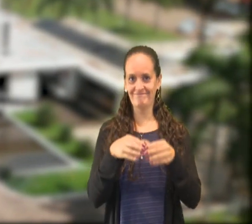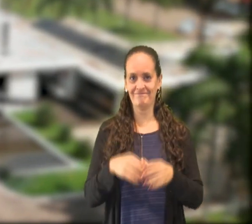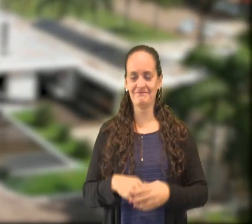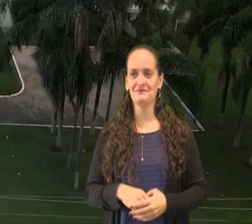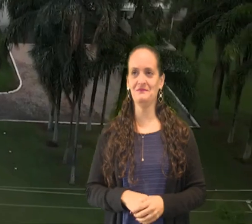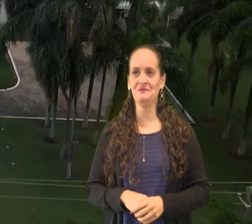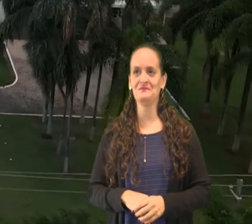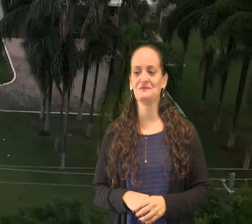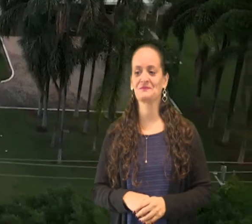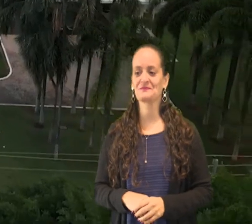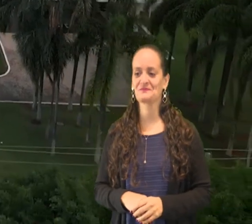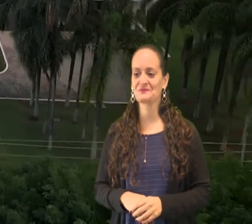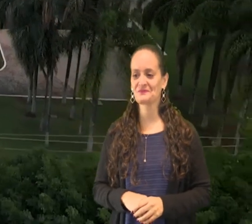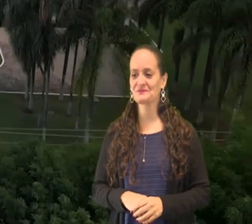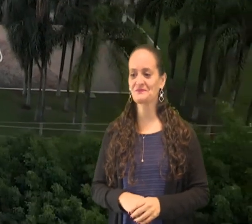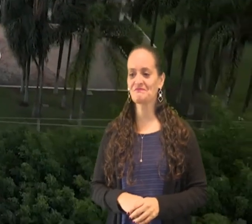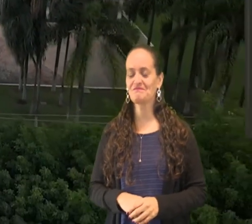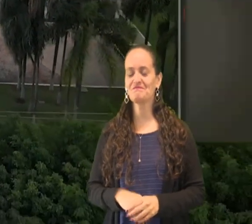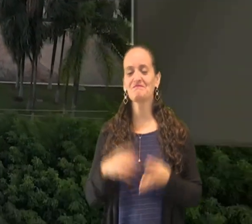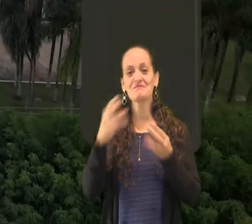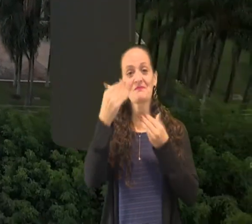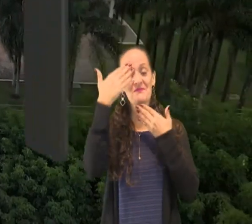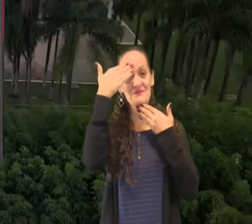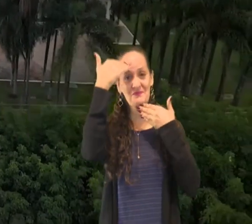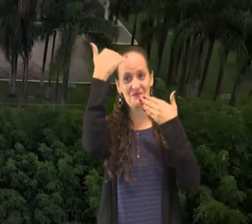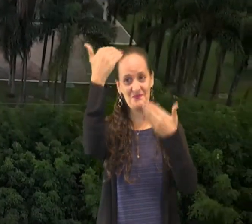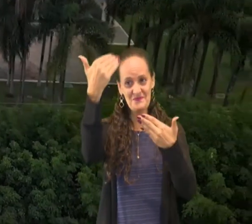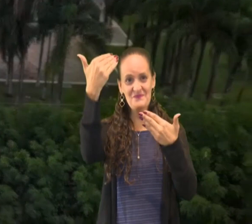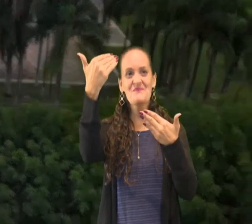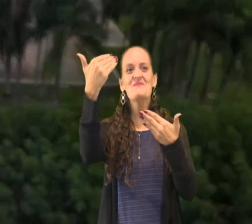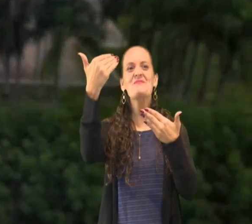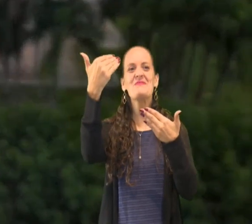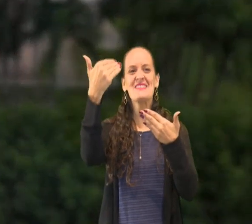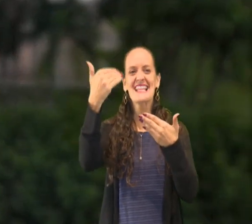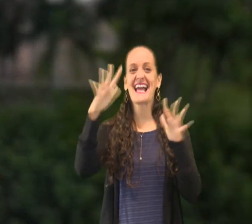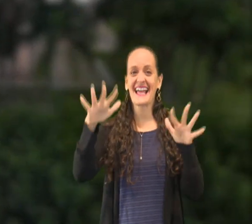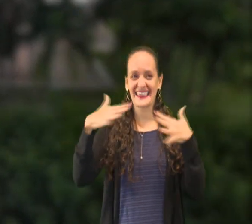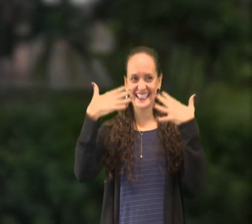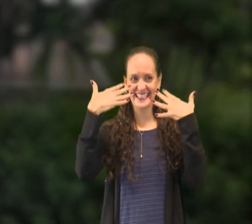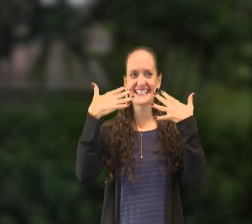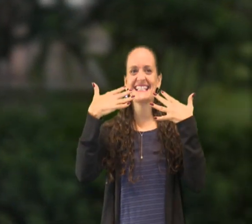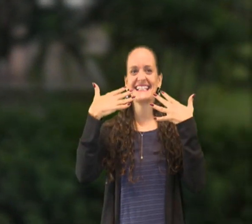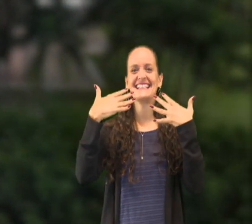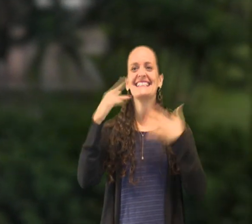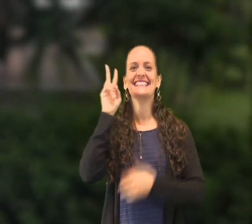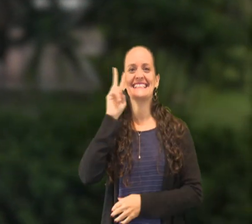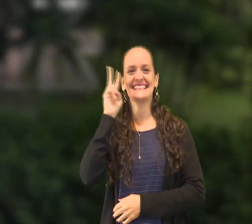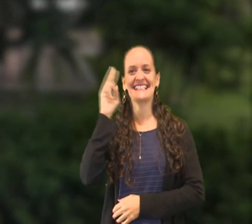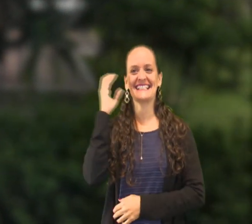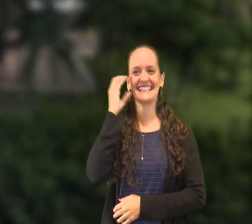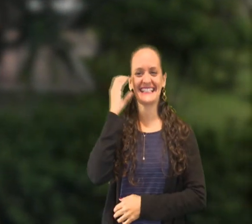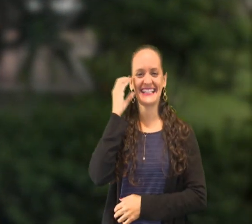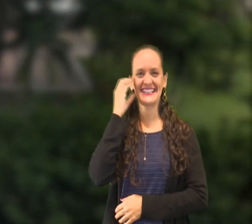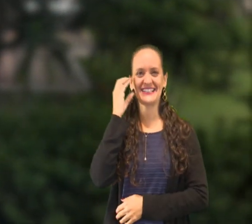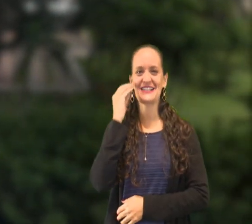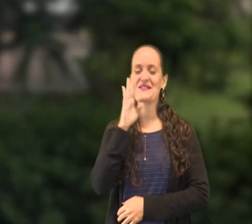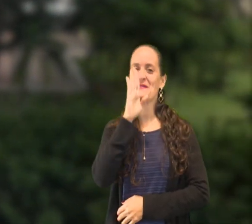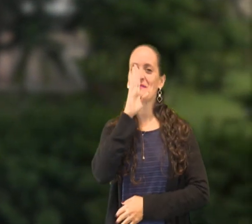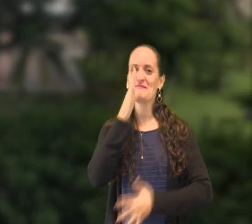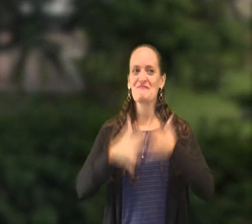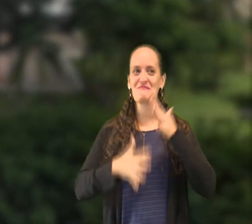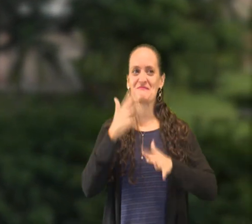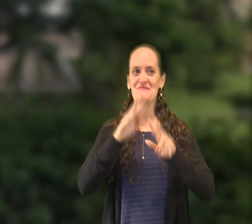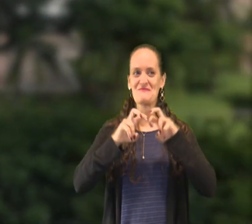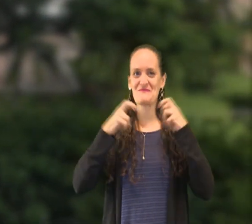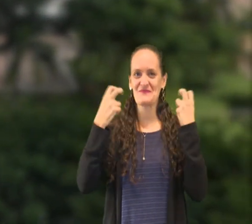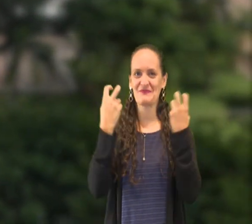Indicações. Muito obrigado pela sua atenção. Lembre-se de manter o celular no modo silencioso para que não